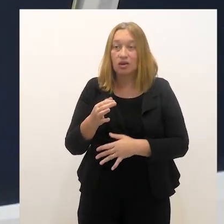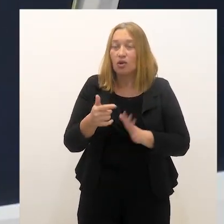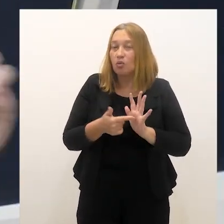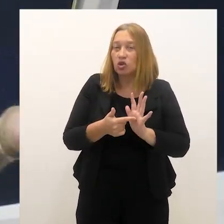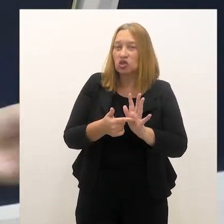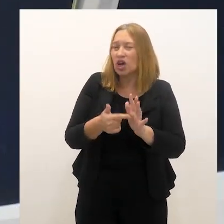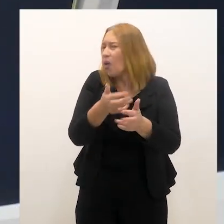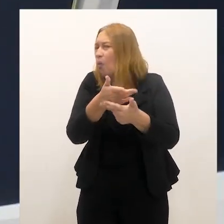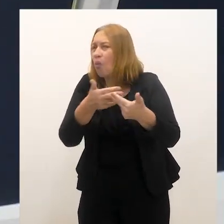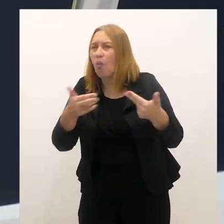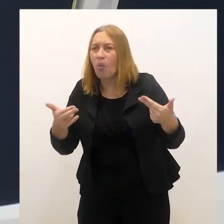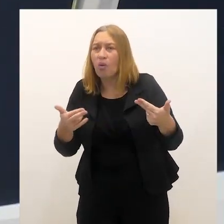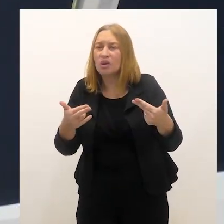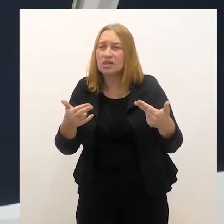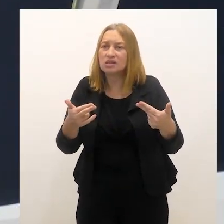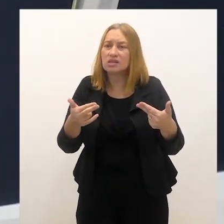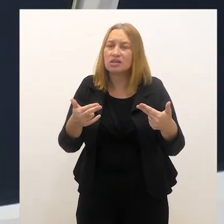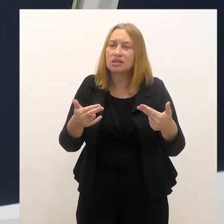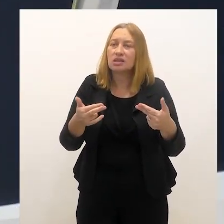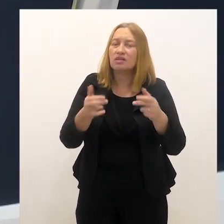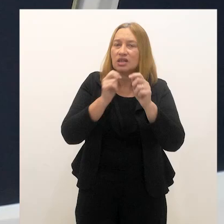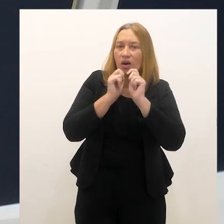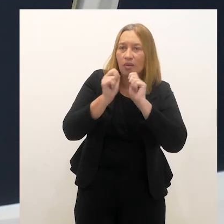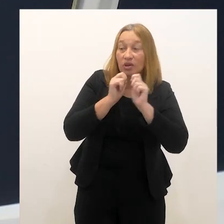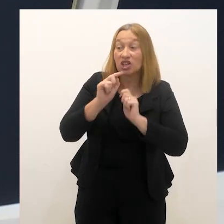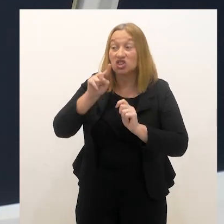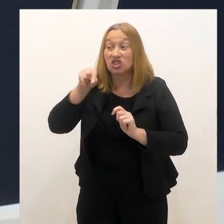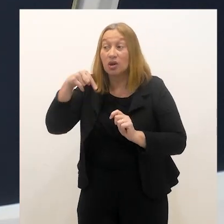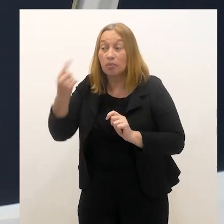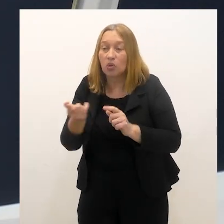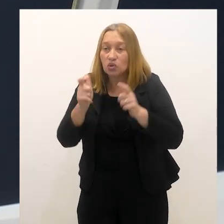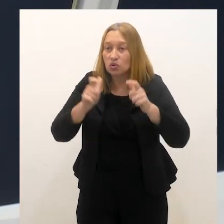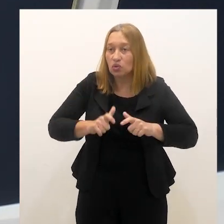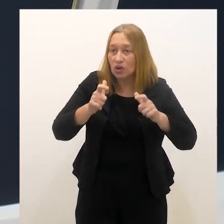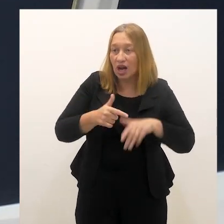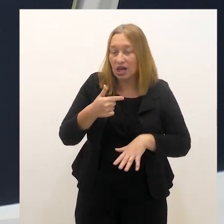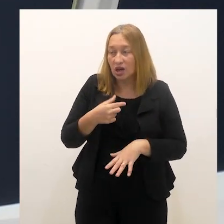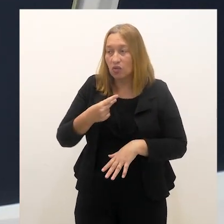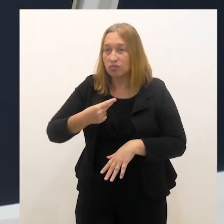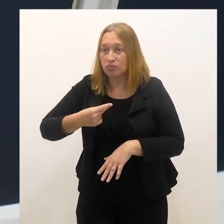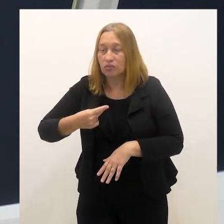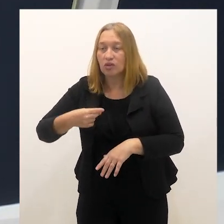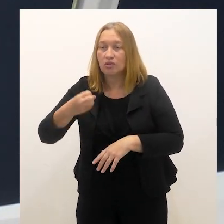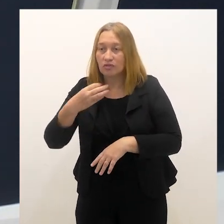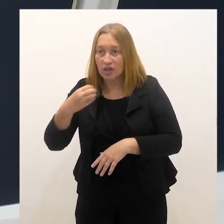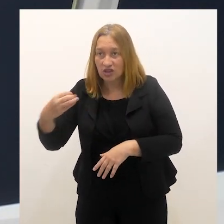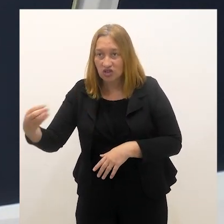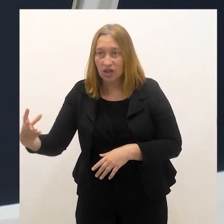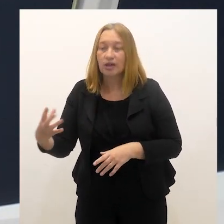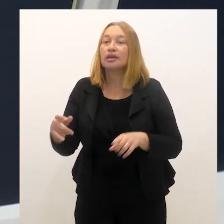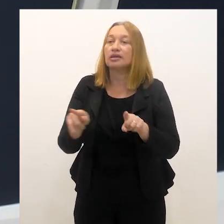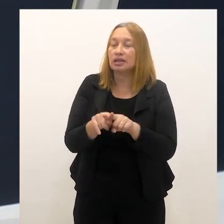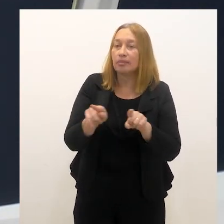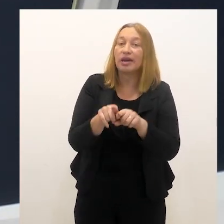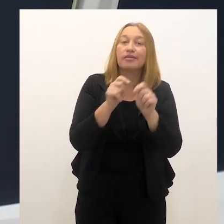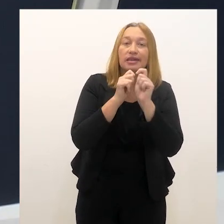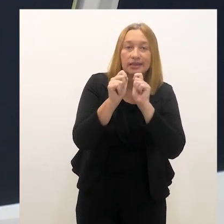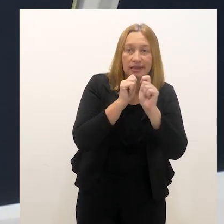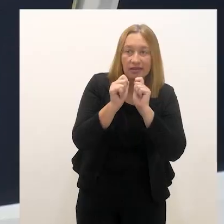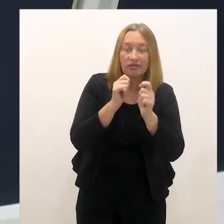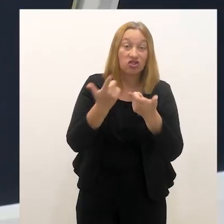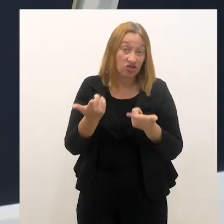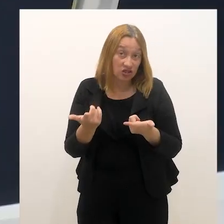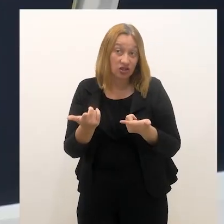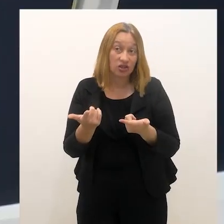captar algumas coisas para fazer uma reportagem depois sobre o lugar que eu fui. E tem as